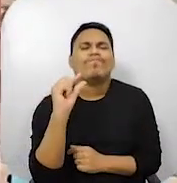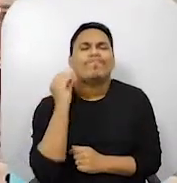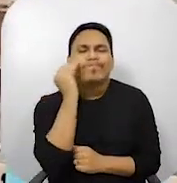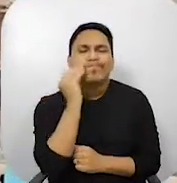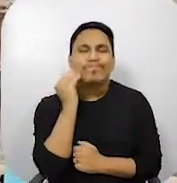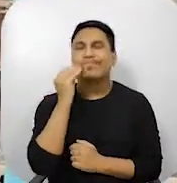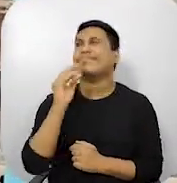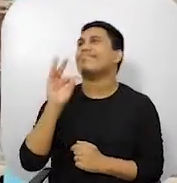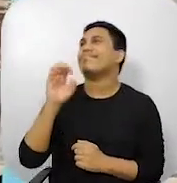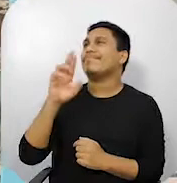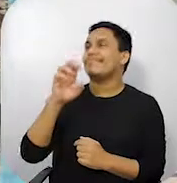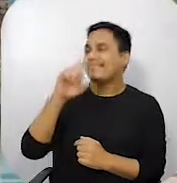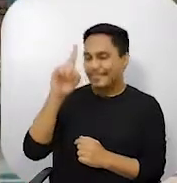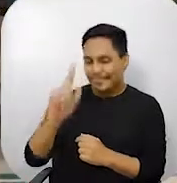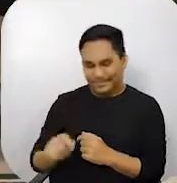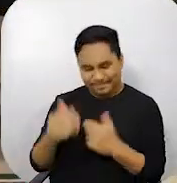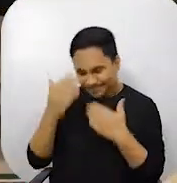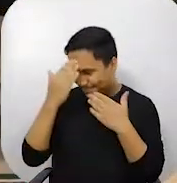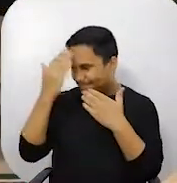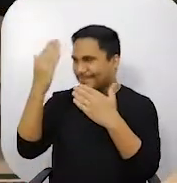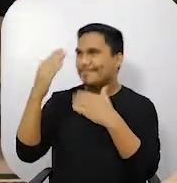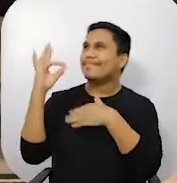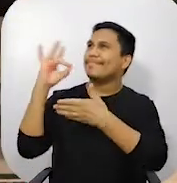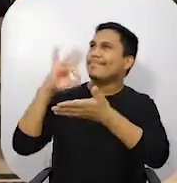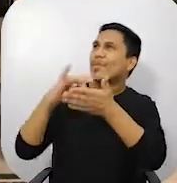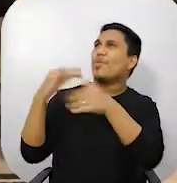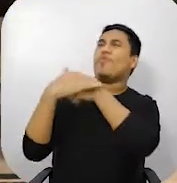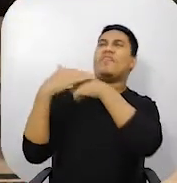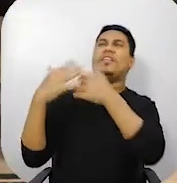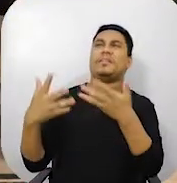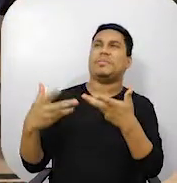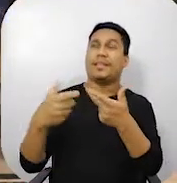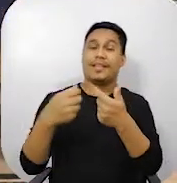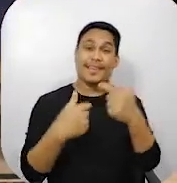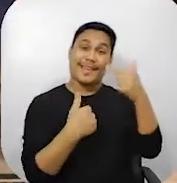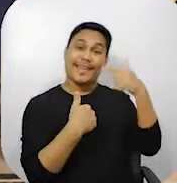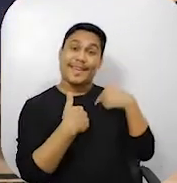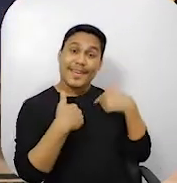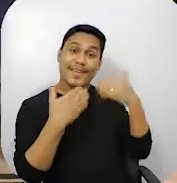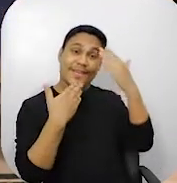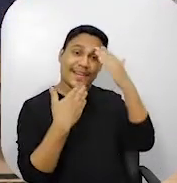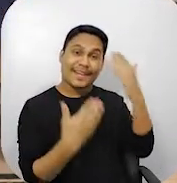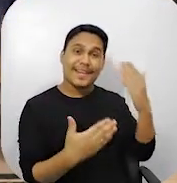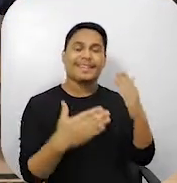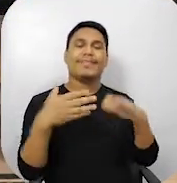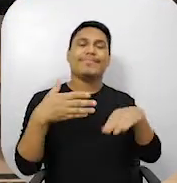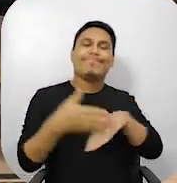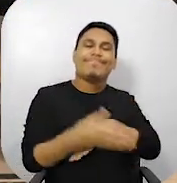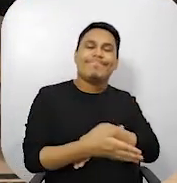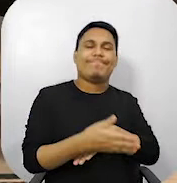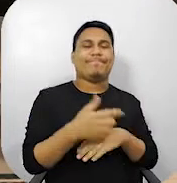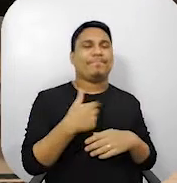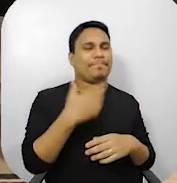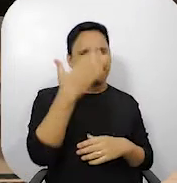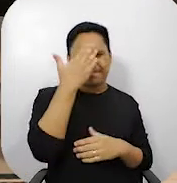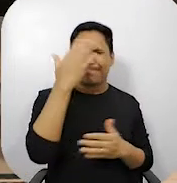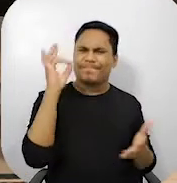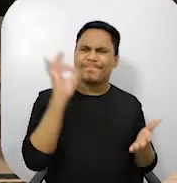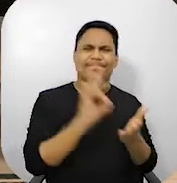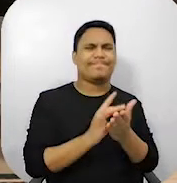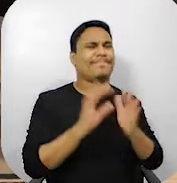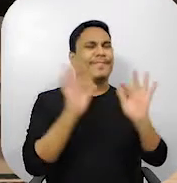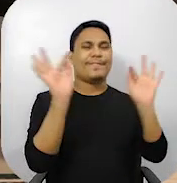Teresa Que conversa maravilhosa muito obrigada Eu é que agradeço o espaço agradeço assim muito tô muito